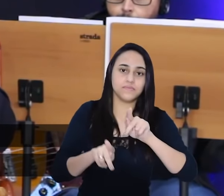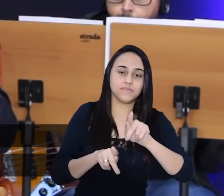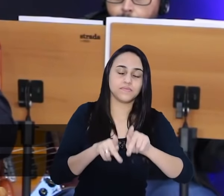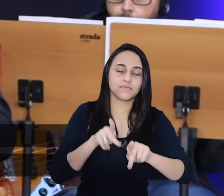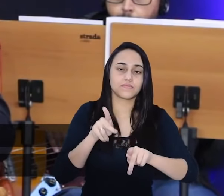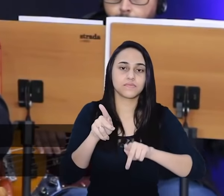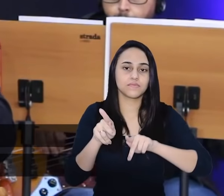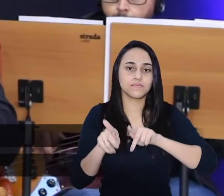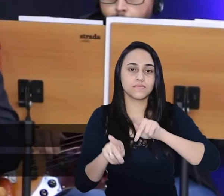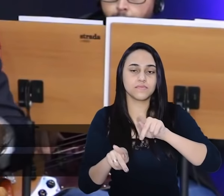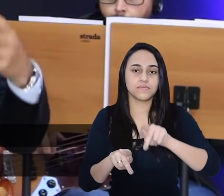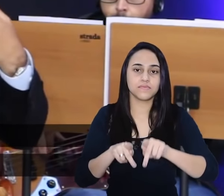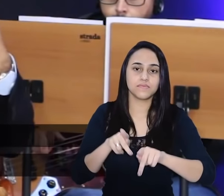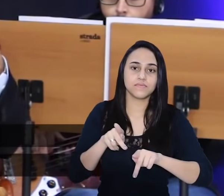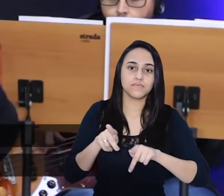povo,